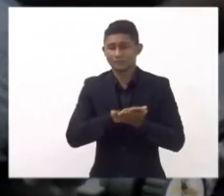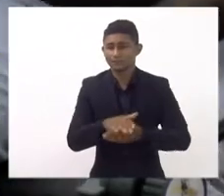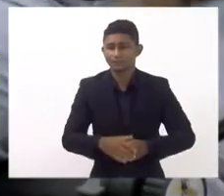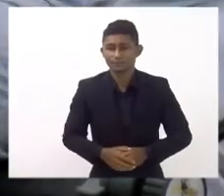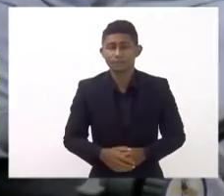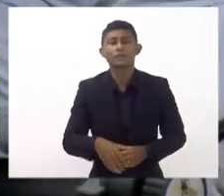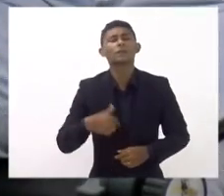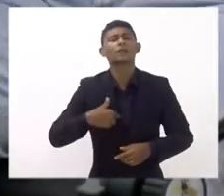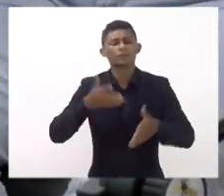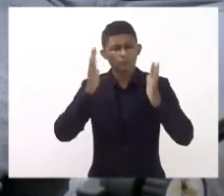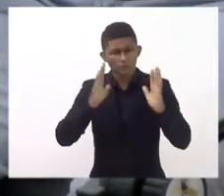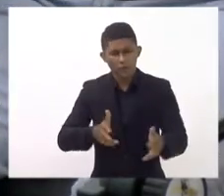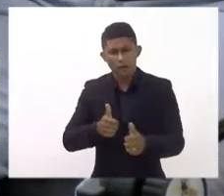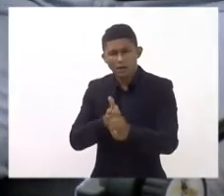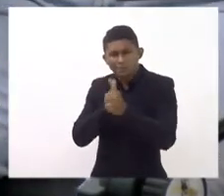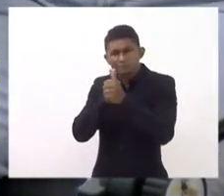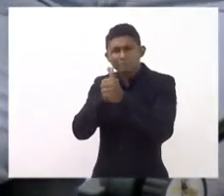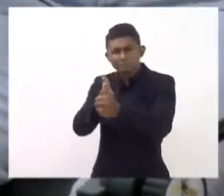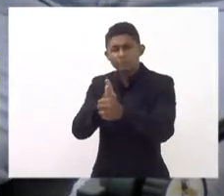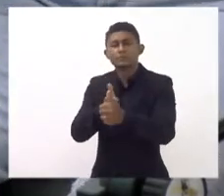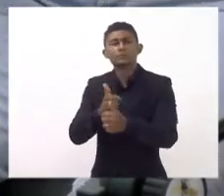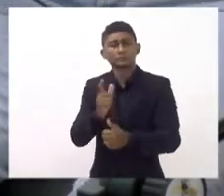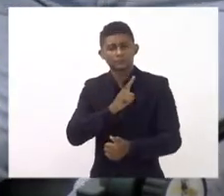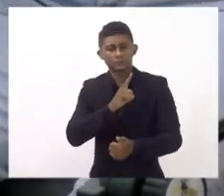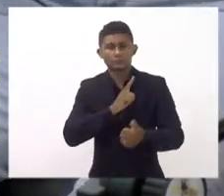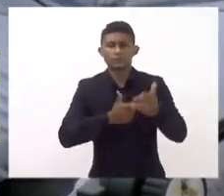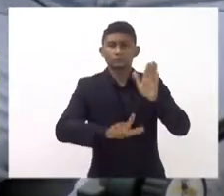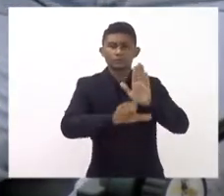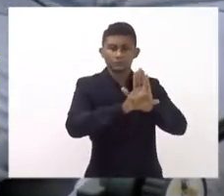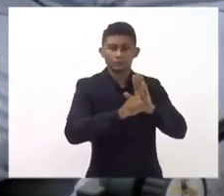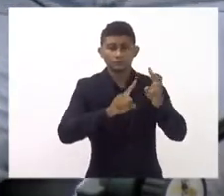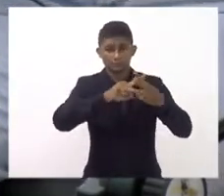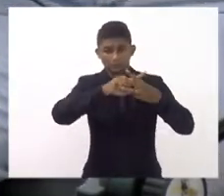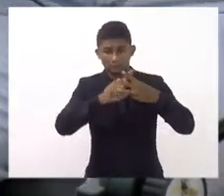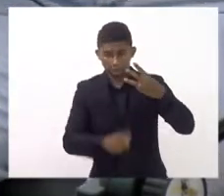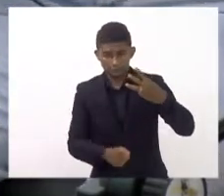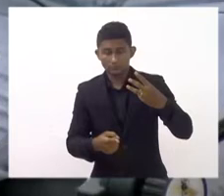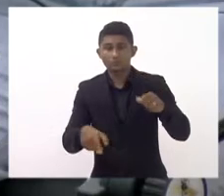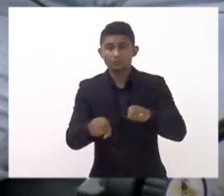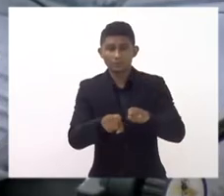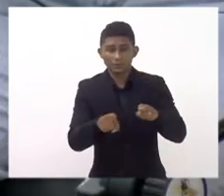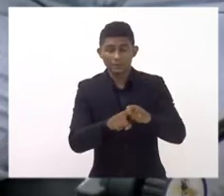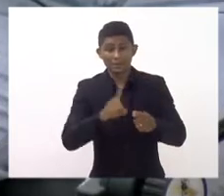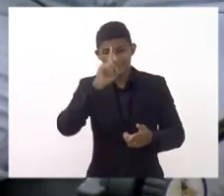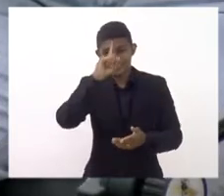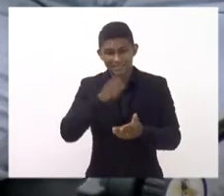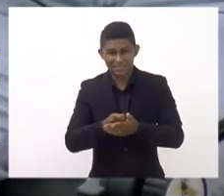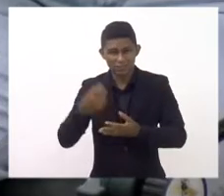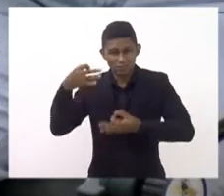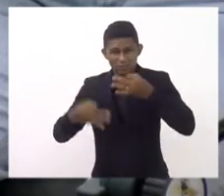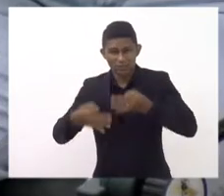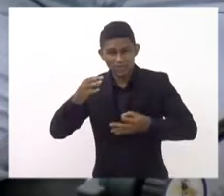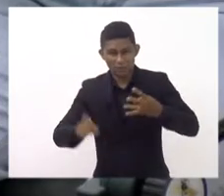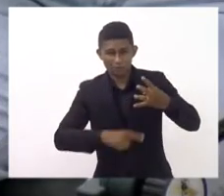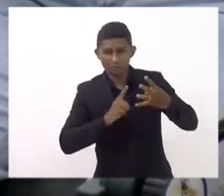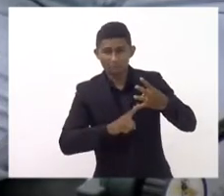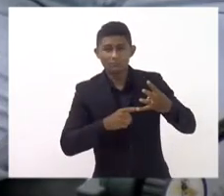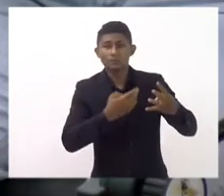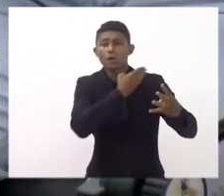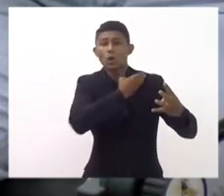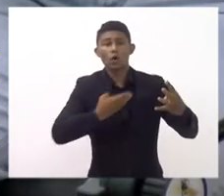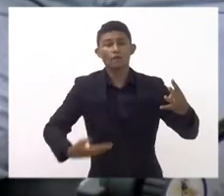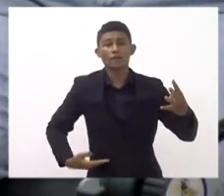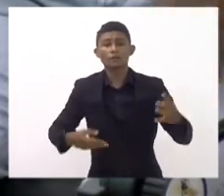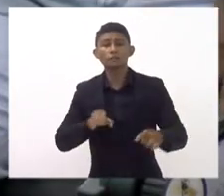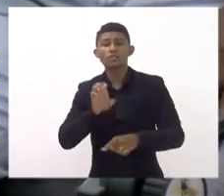pude acompanhar, 3 leis e decisão judicial descumprida. Pobre do